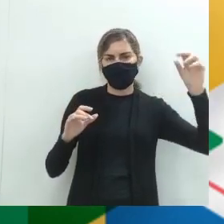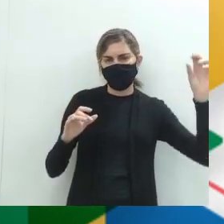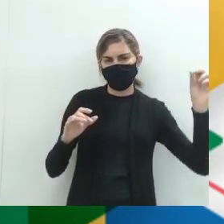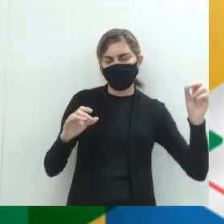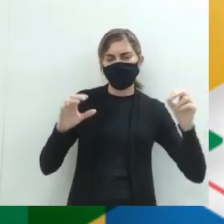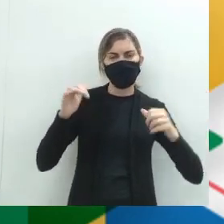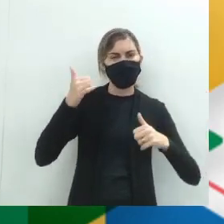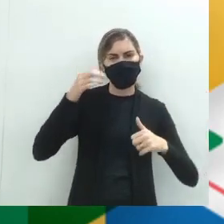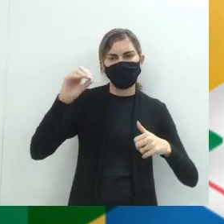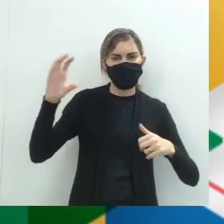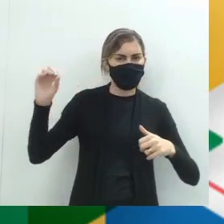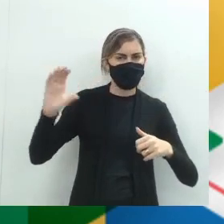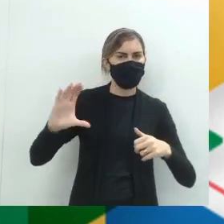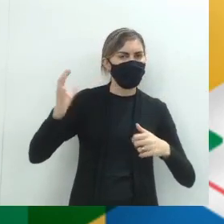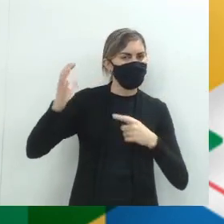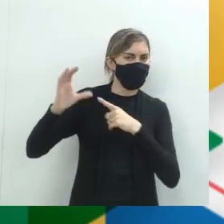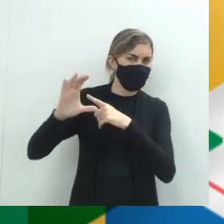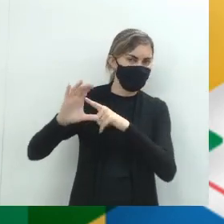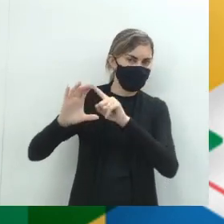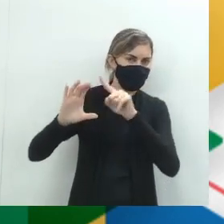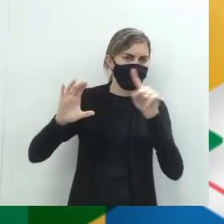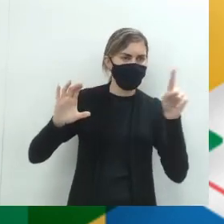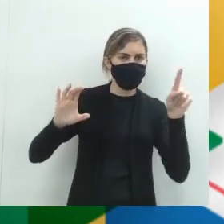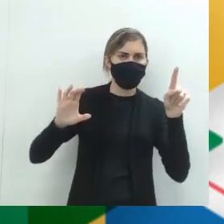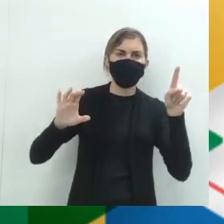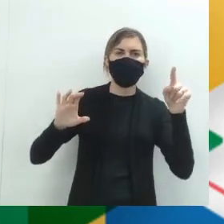graus Celsius corresponde a